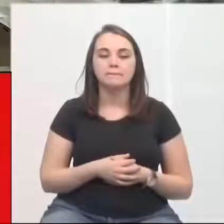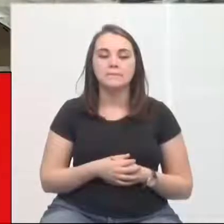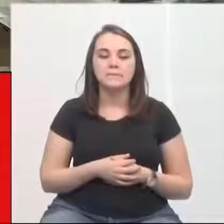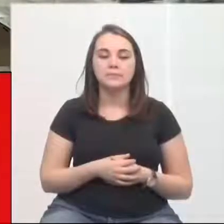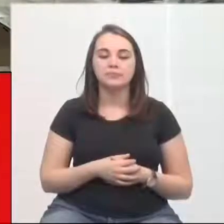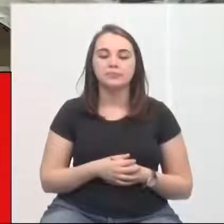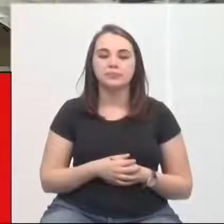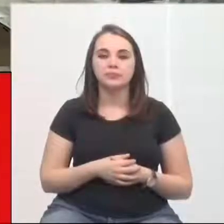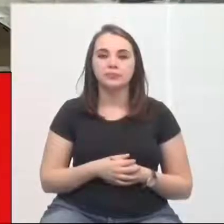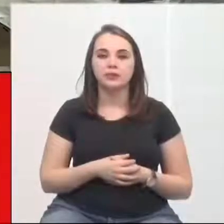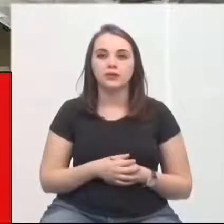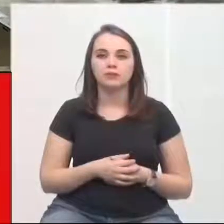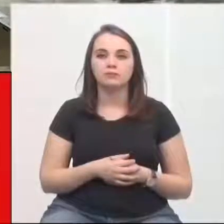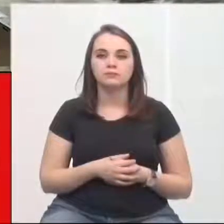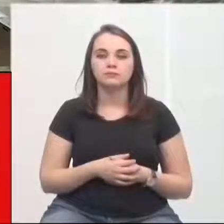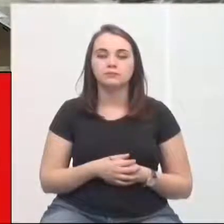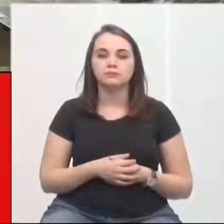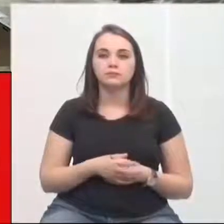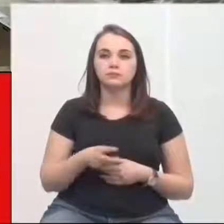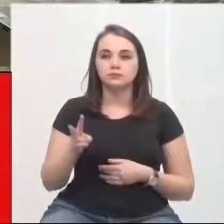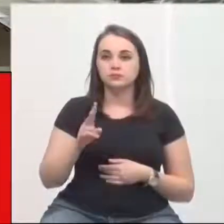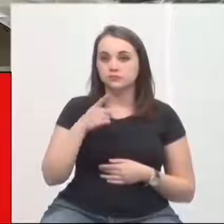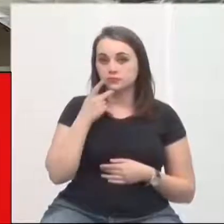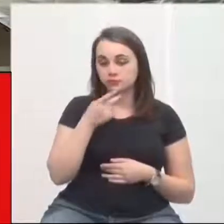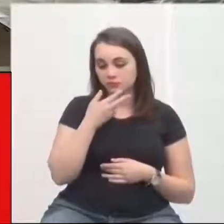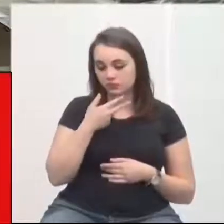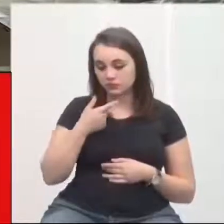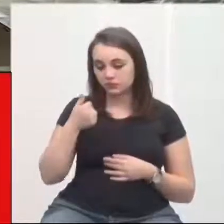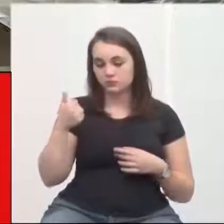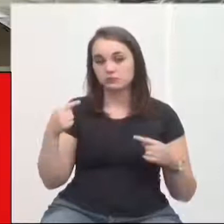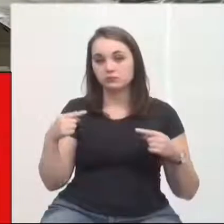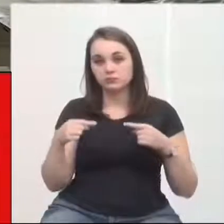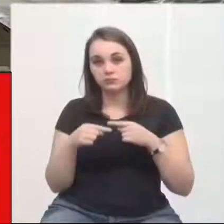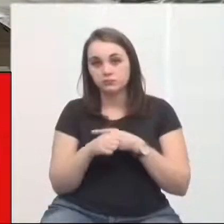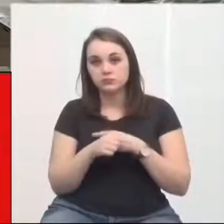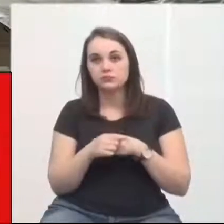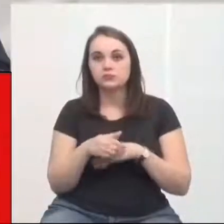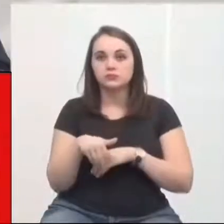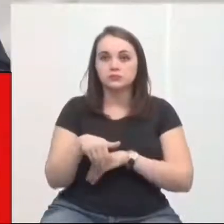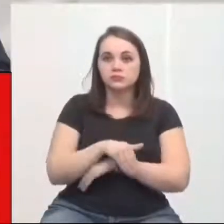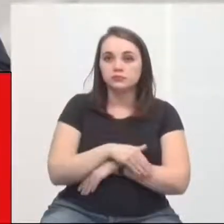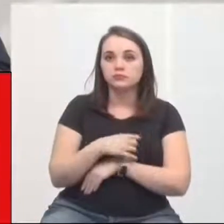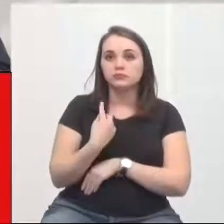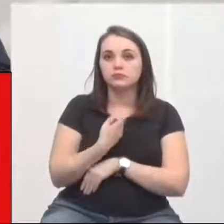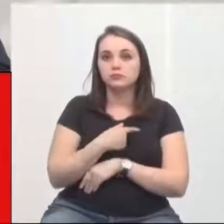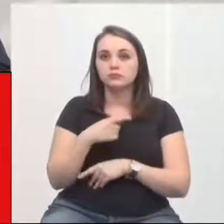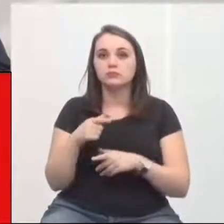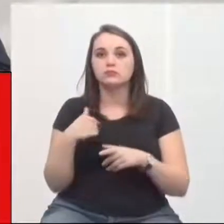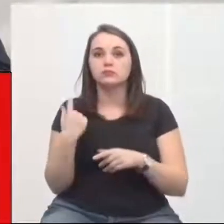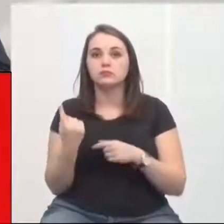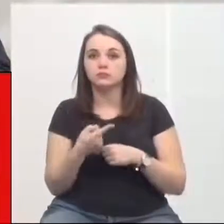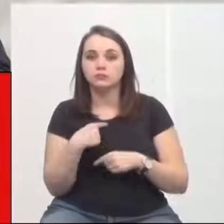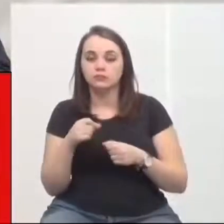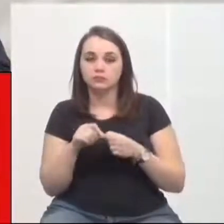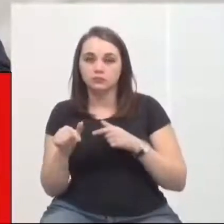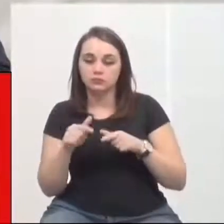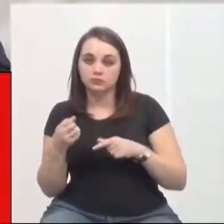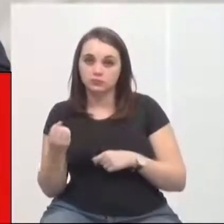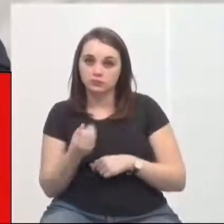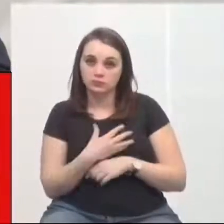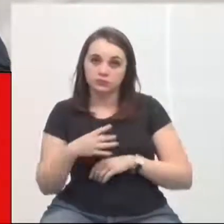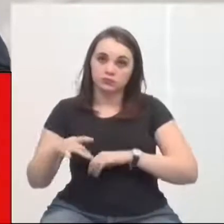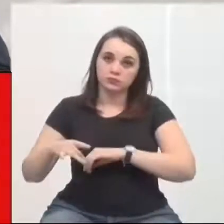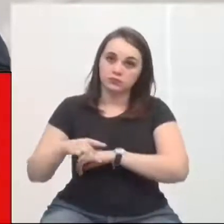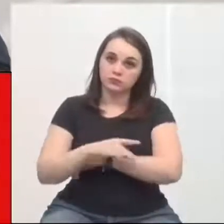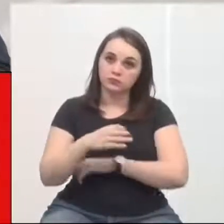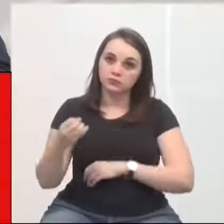pediram a palavra. O vereador Toninho falou de revitalizações, né, como eu falei, além de obras novas, pavimentações novas,